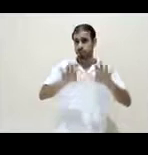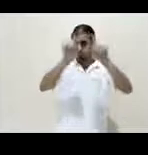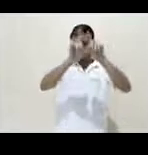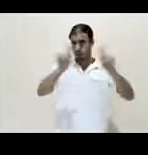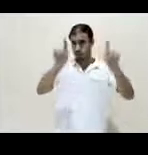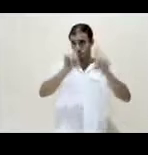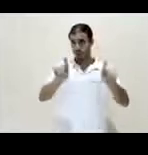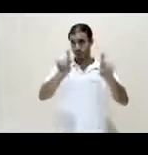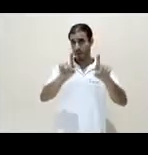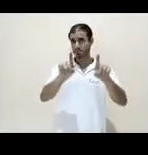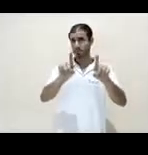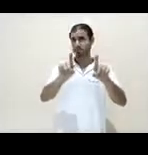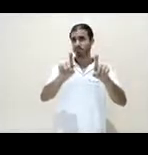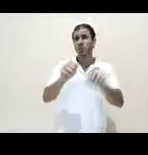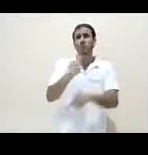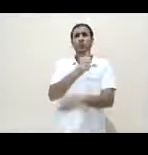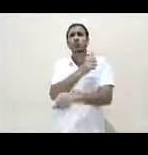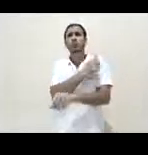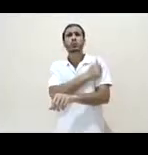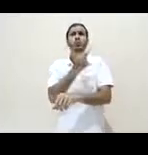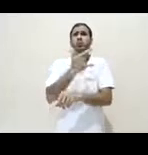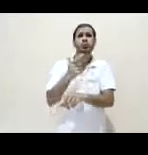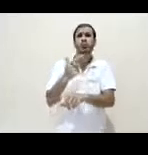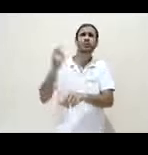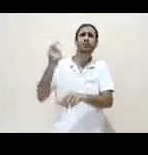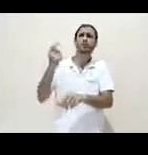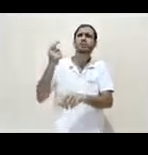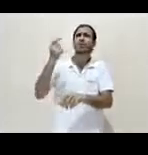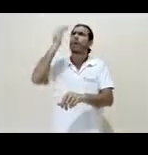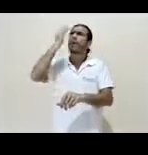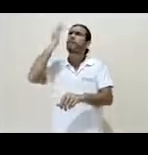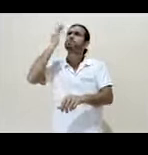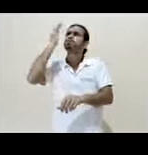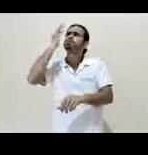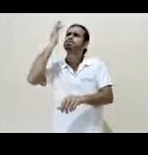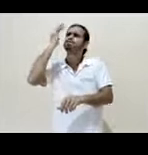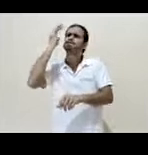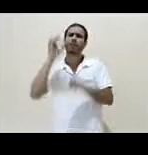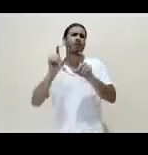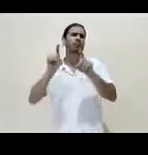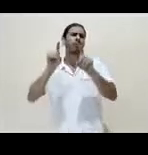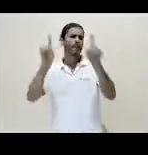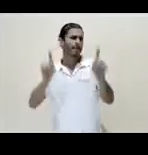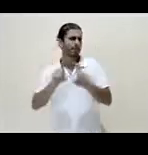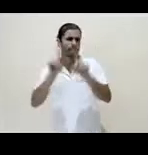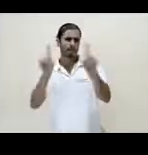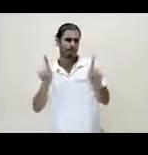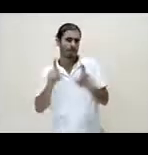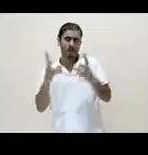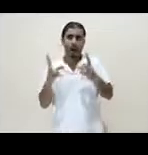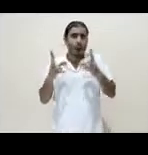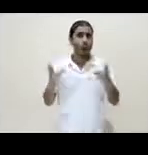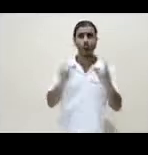pensamento computacional da escola, ali, especialmente, né, do ensino fundamental. E quando eles